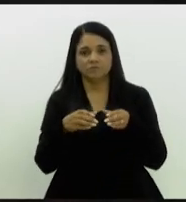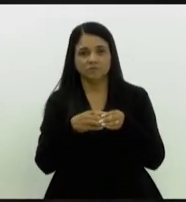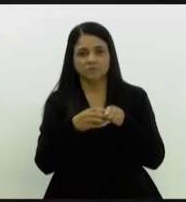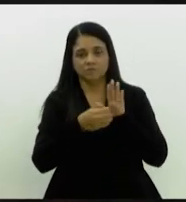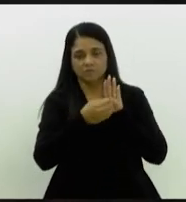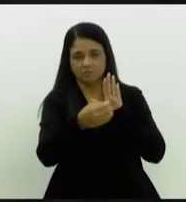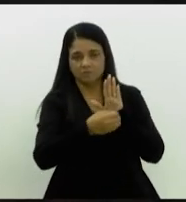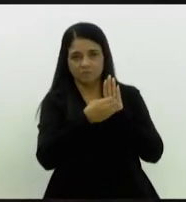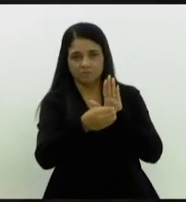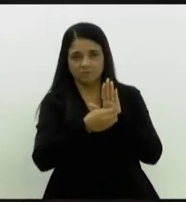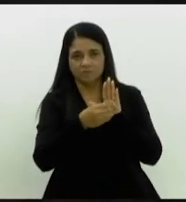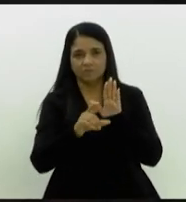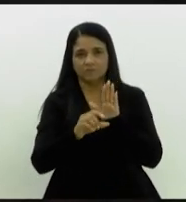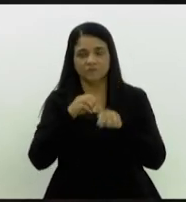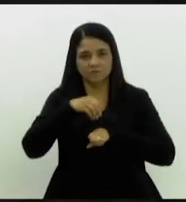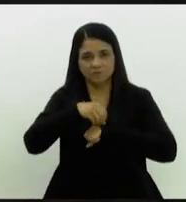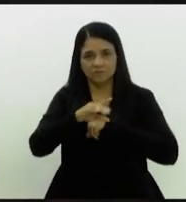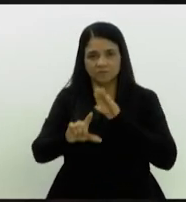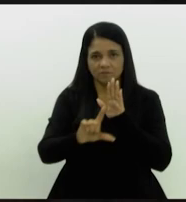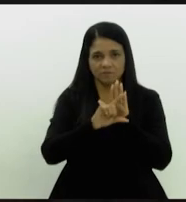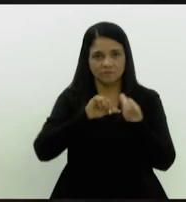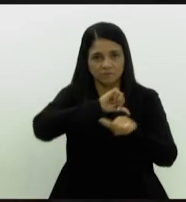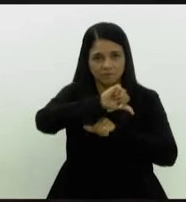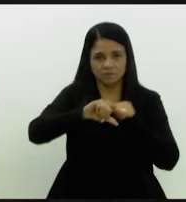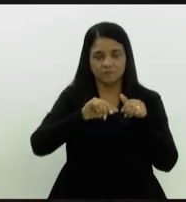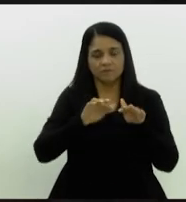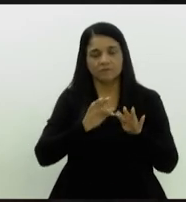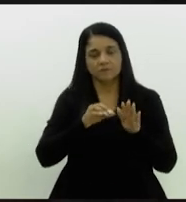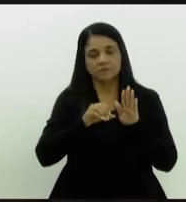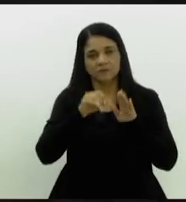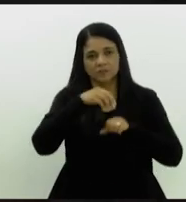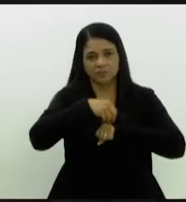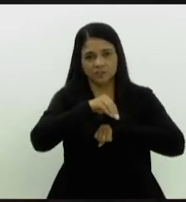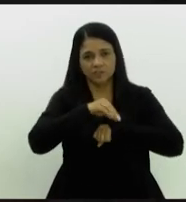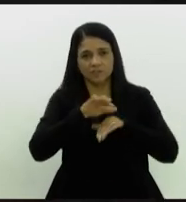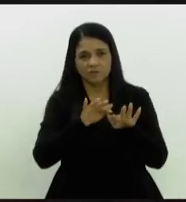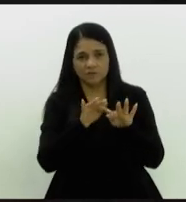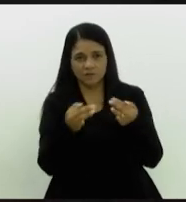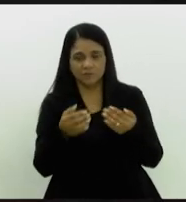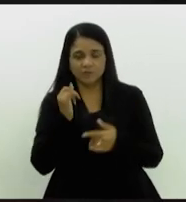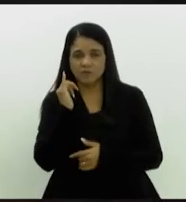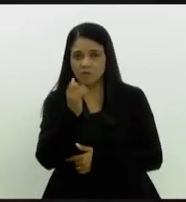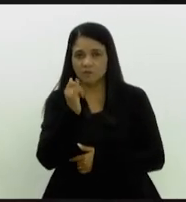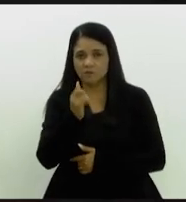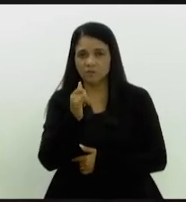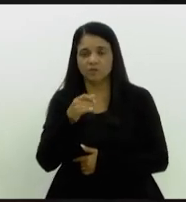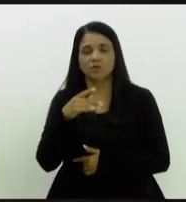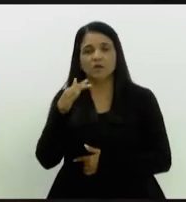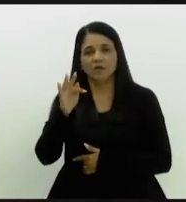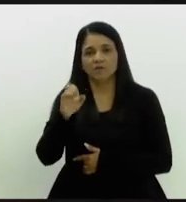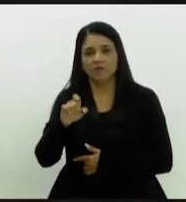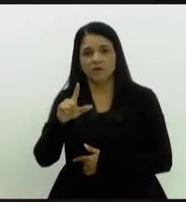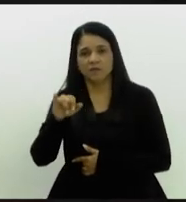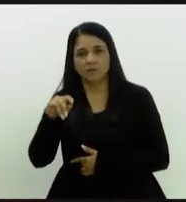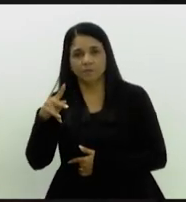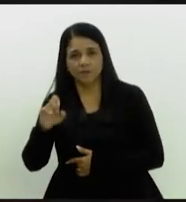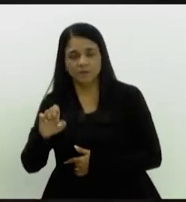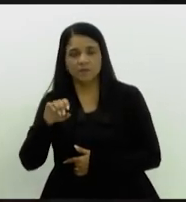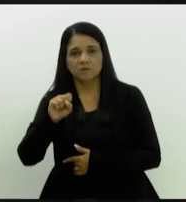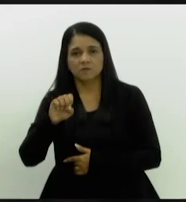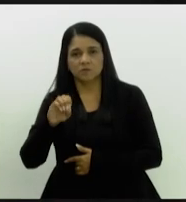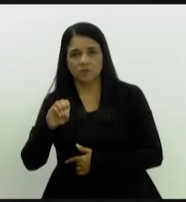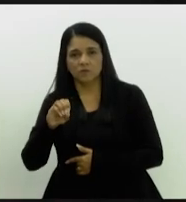Indicações Legislativas pela Transformação e Indicação Simples. Relator, deputado Felipe Soares. Em